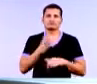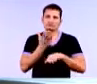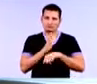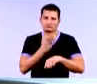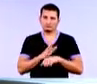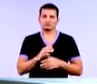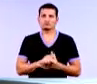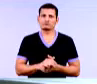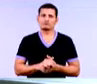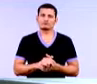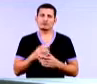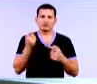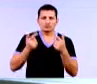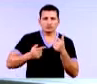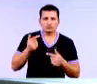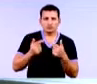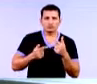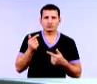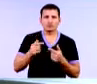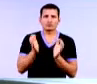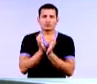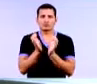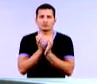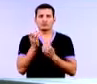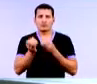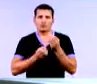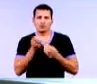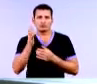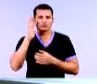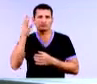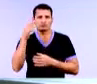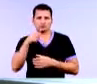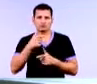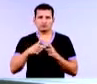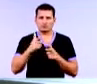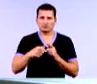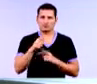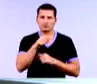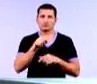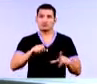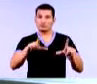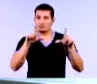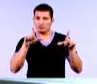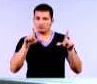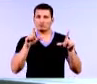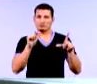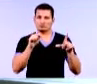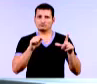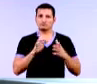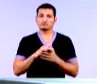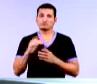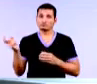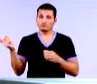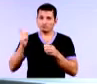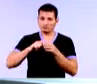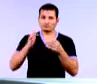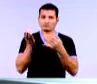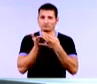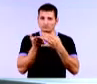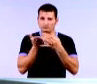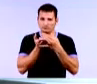pratiquem, discutam em grupo aí como que vocês vão solucionar esse problema, essa demonstração na tela, e no retorno a gente